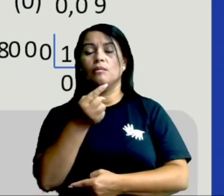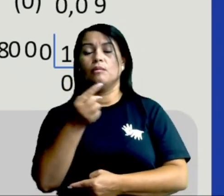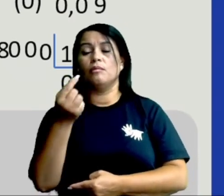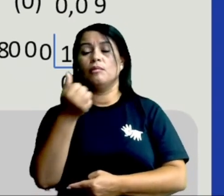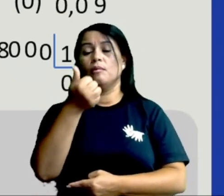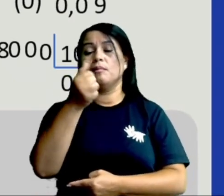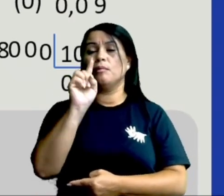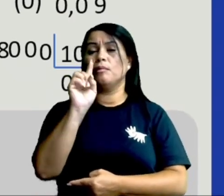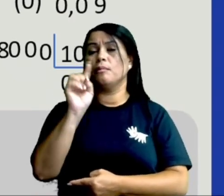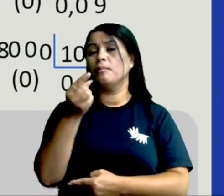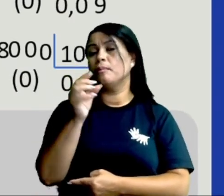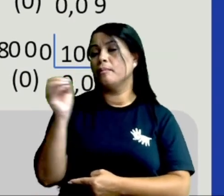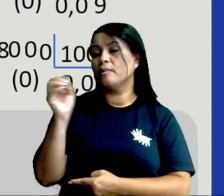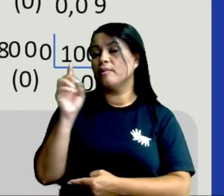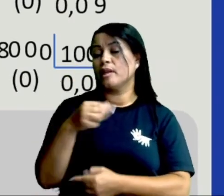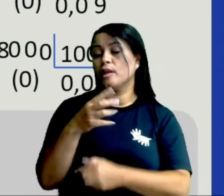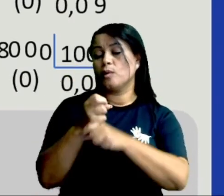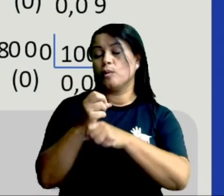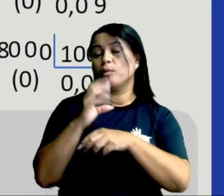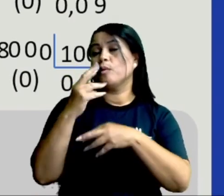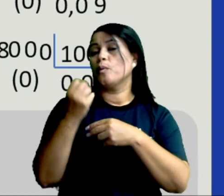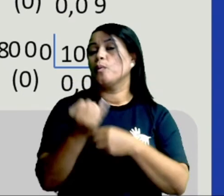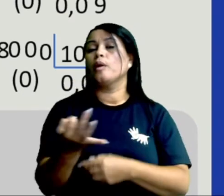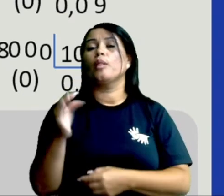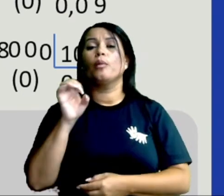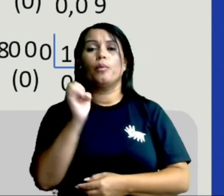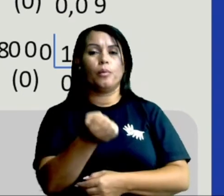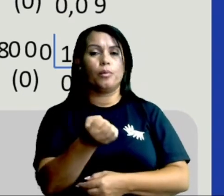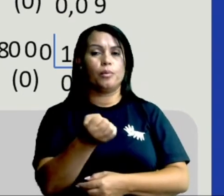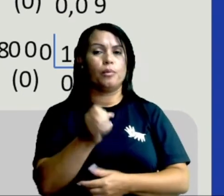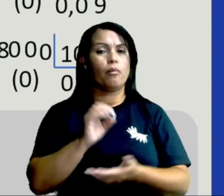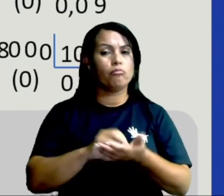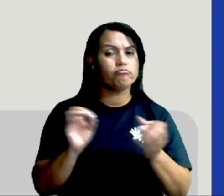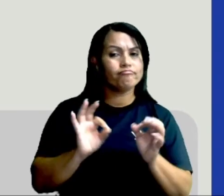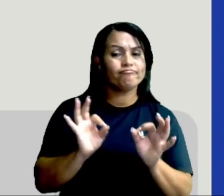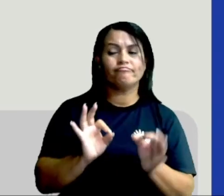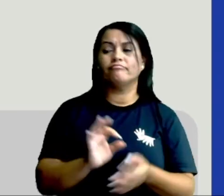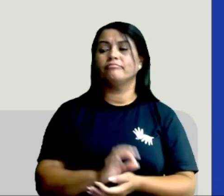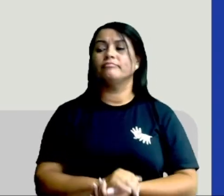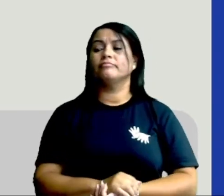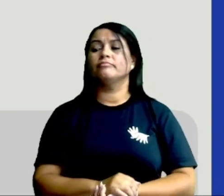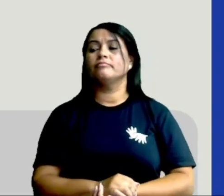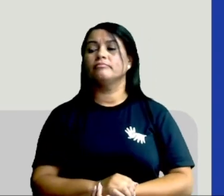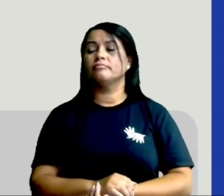que vai dar 8. Sobrou algo? Não.